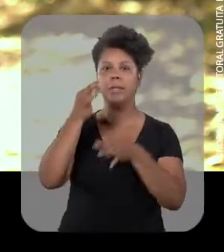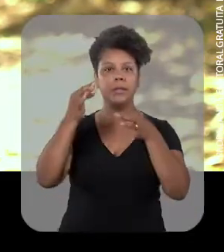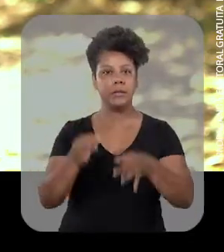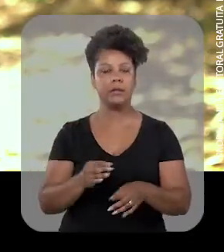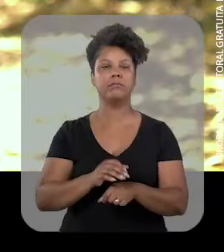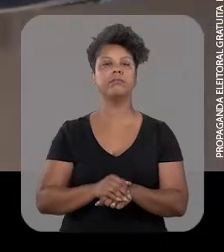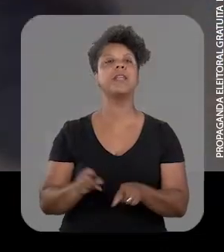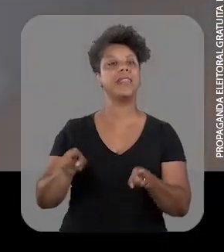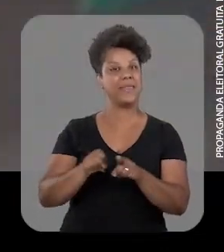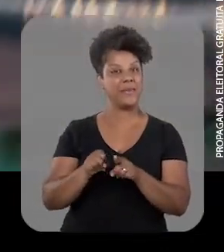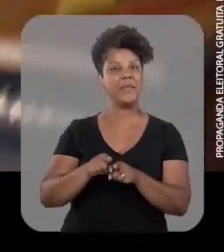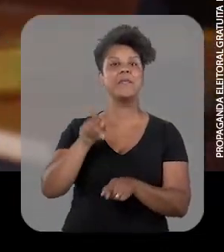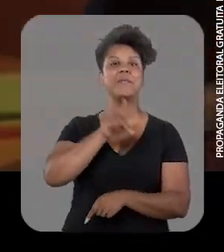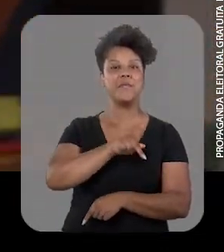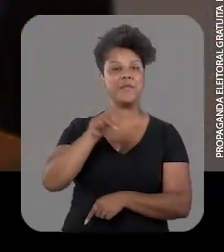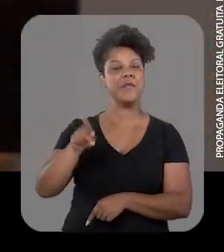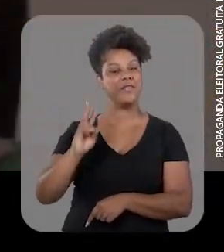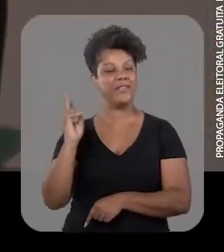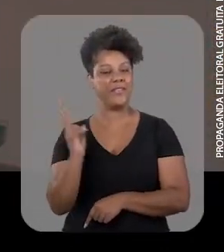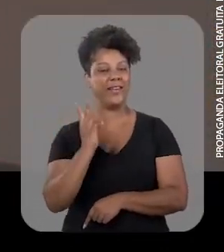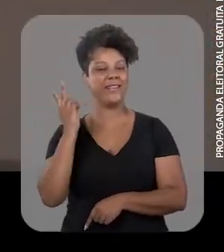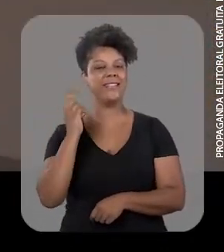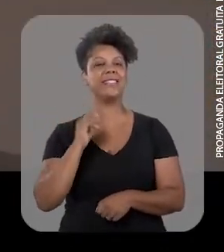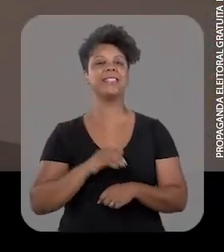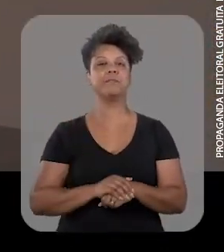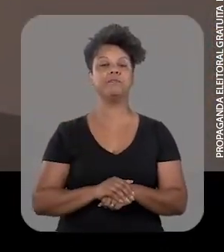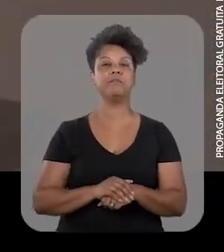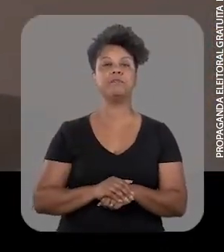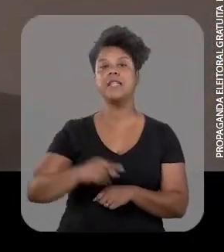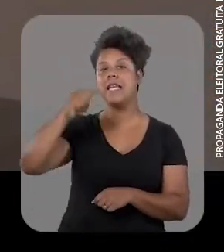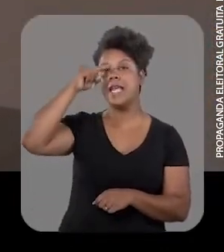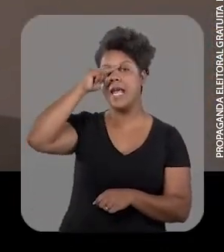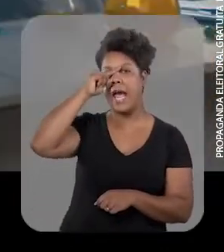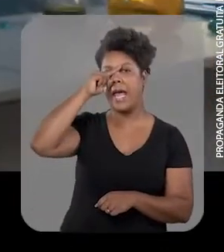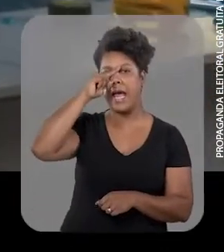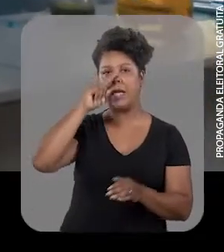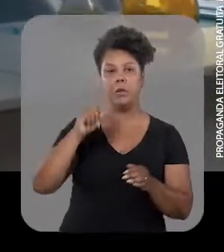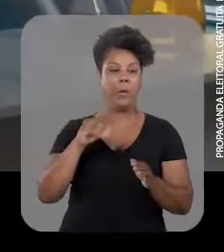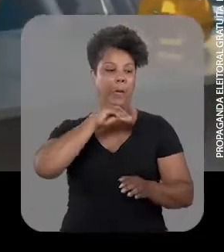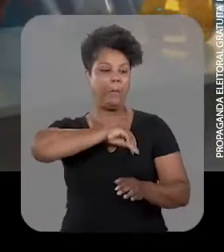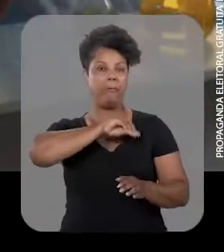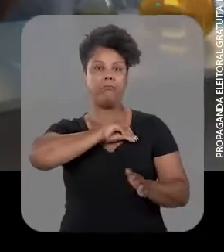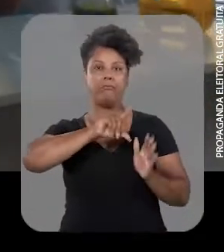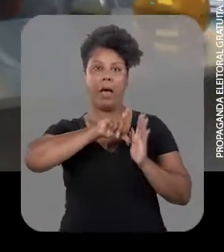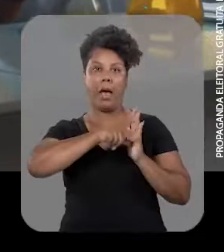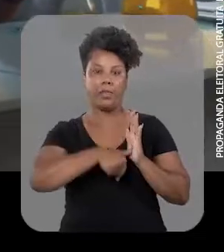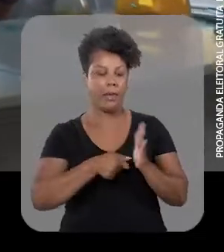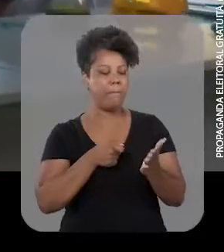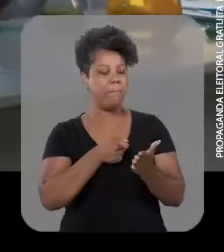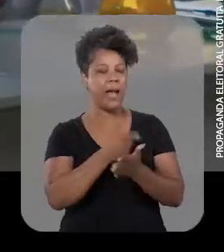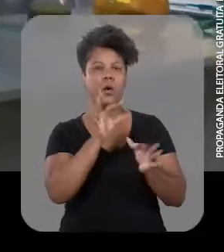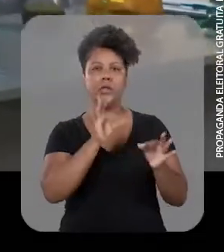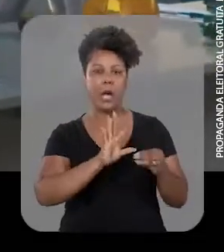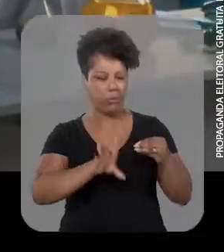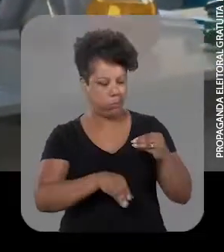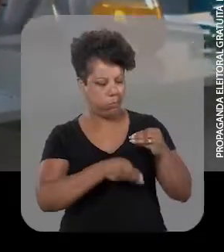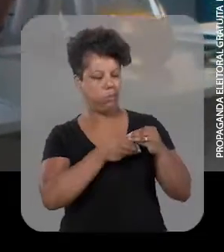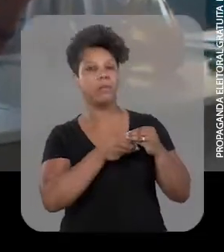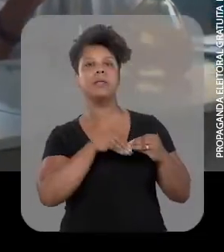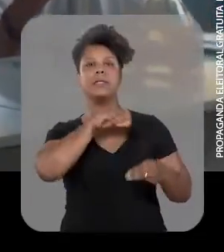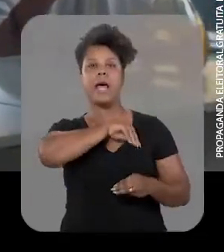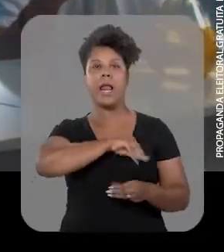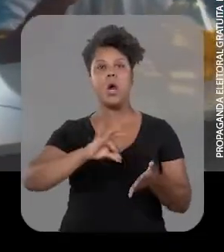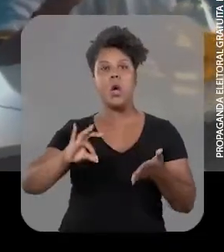e com a alimentação normal. E também professores muito bem tratados. Caiado quitou as folhas em atraso,